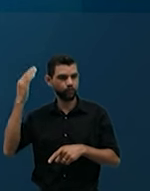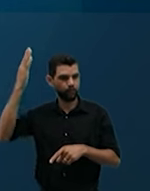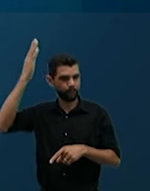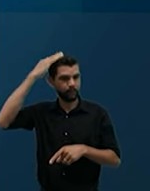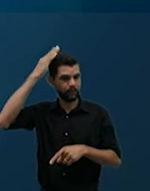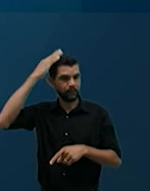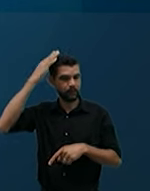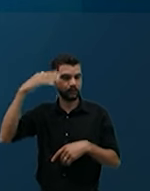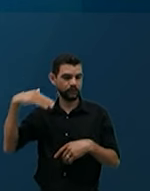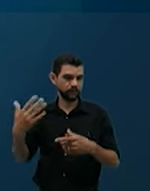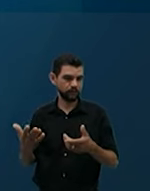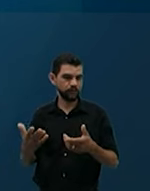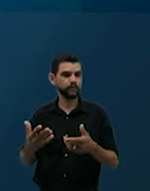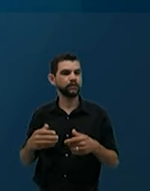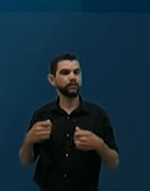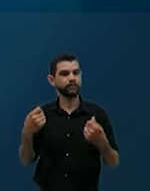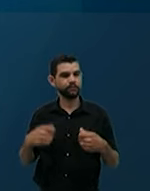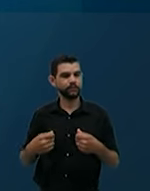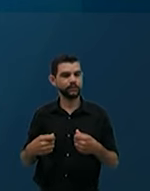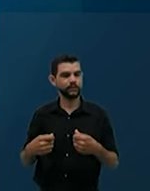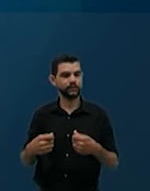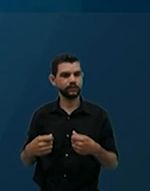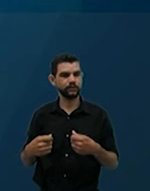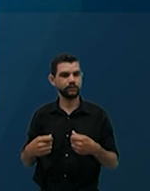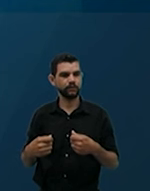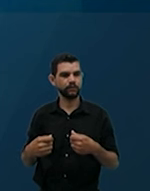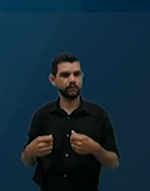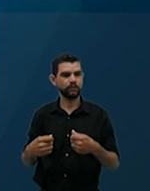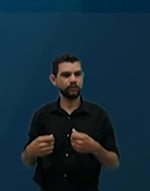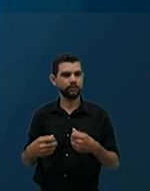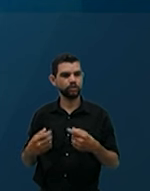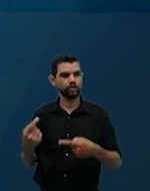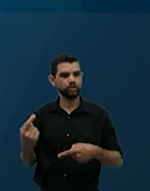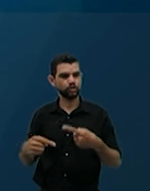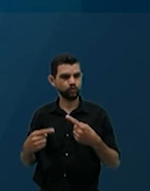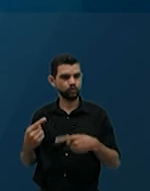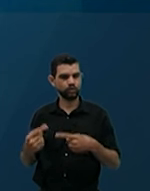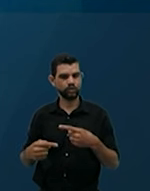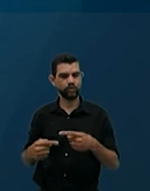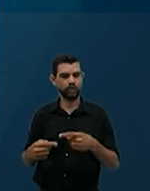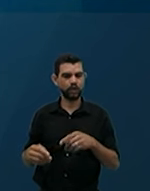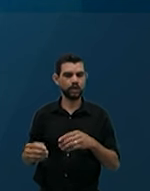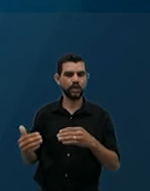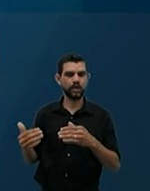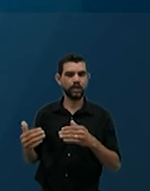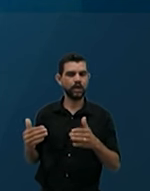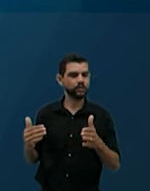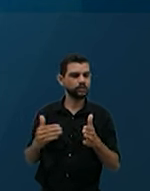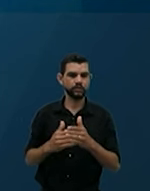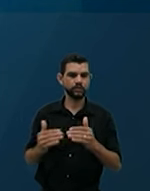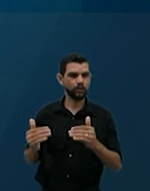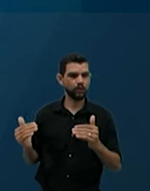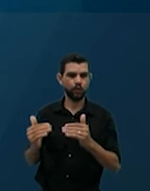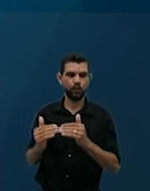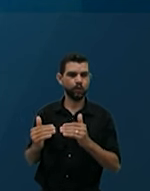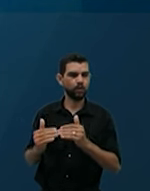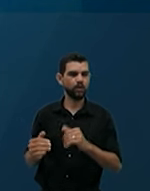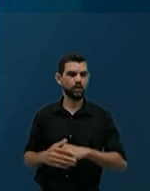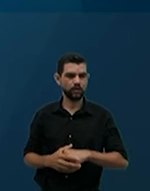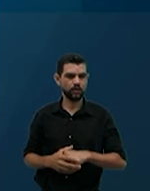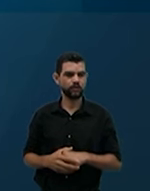possíveis diferenças em interpretação da norma e qual vamos aplicar ao caso concreto. E o que proponho aqui é dizer, por tudo isso que narrei